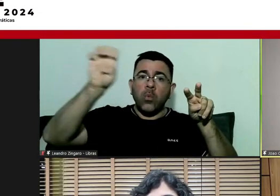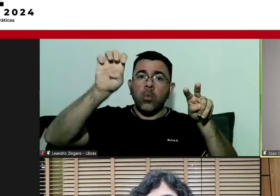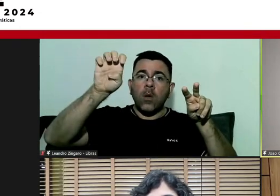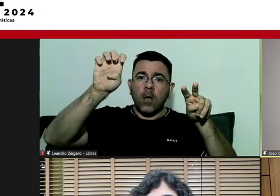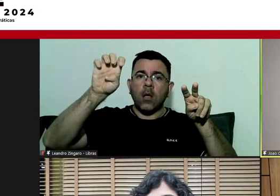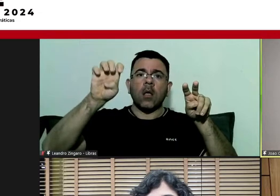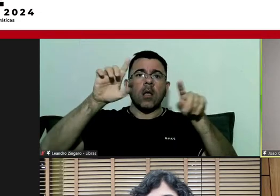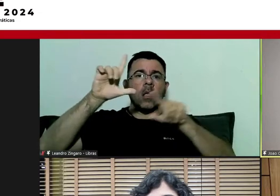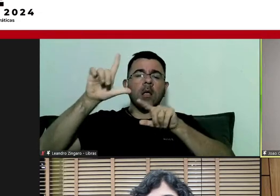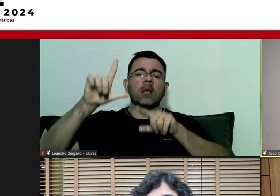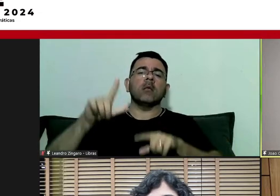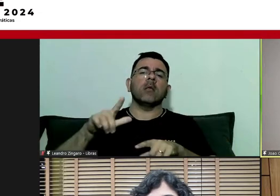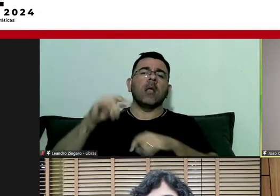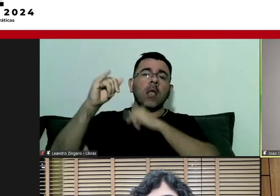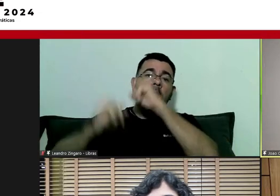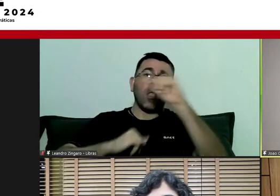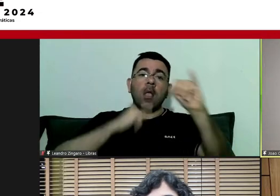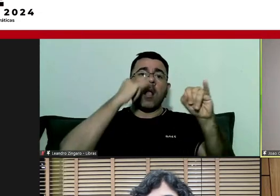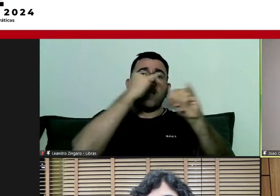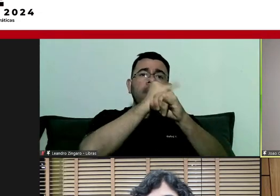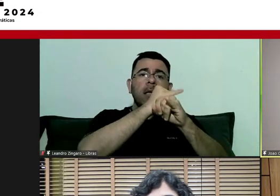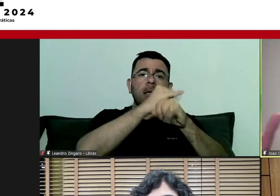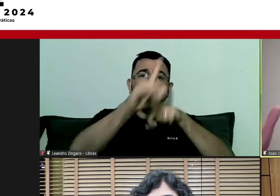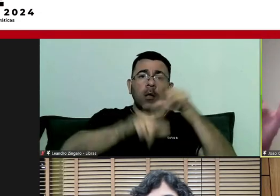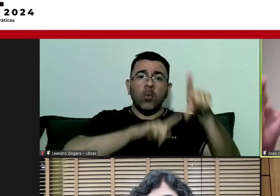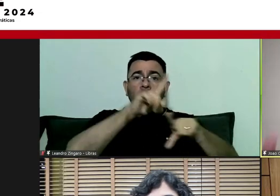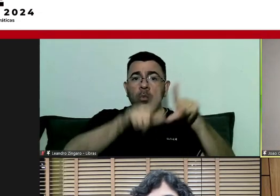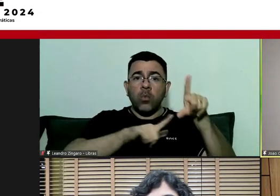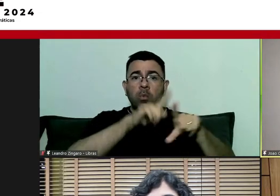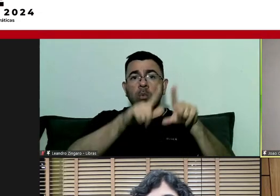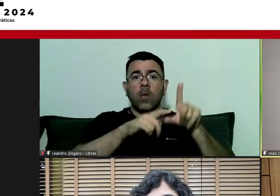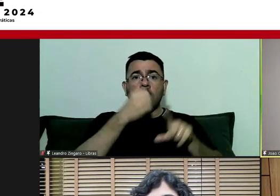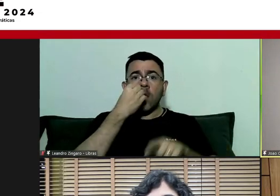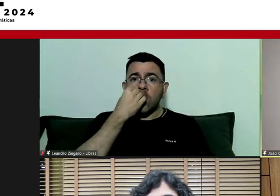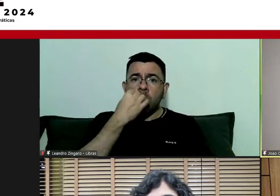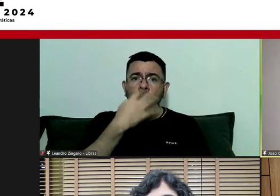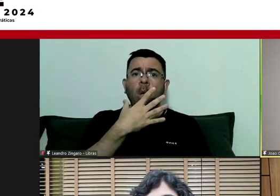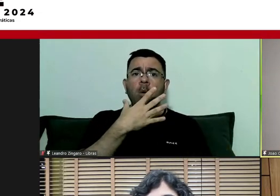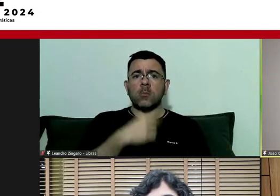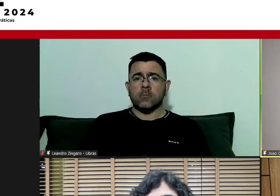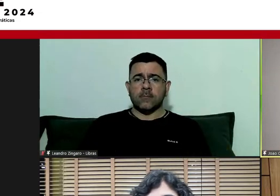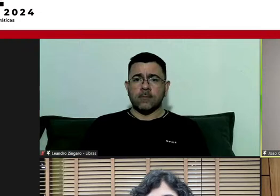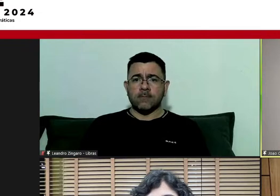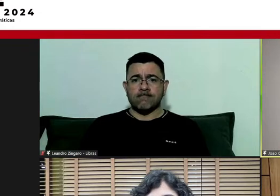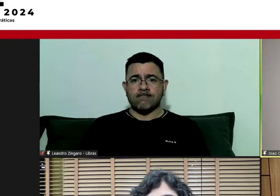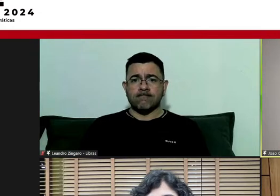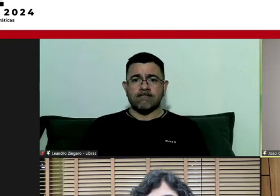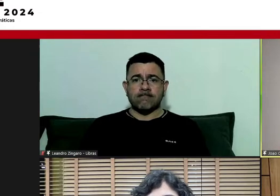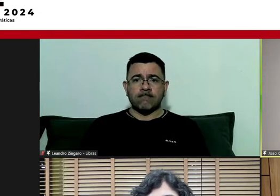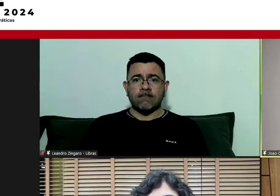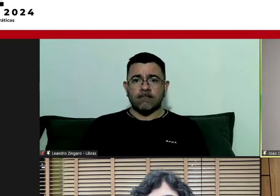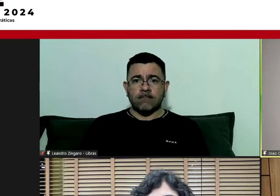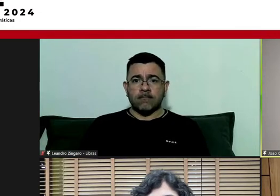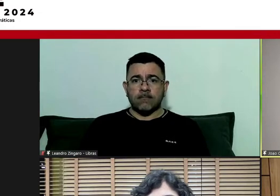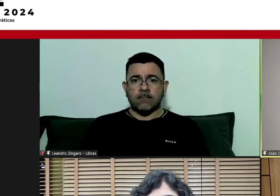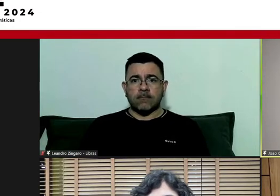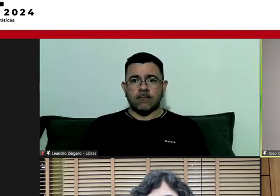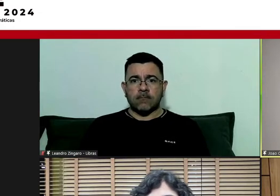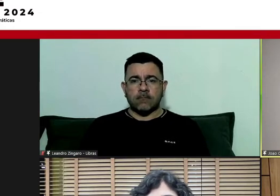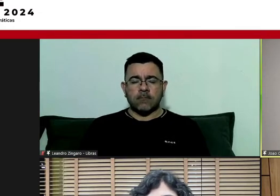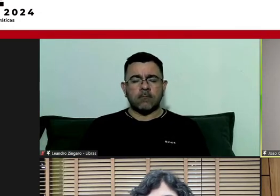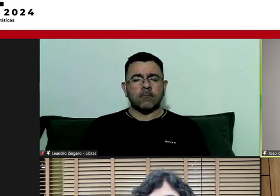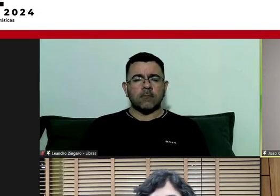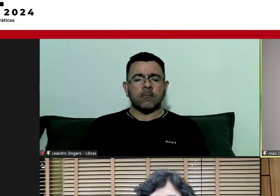governa é uma plataforma de serviço e que o serviço tem que ser de qualidade dificilmente vai ter longevidade ou vai ter